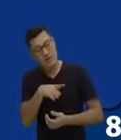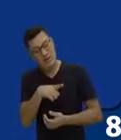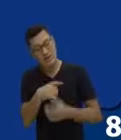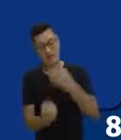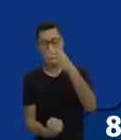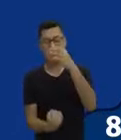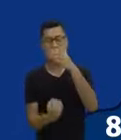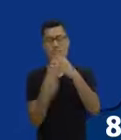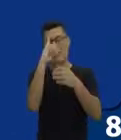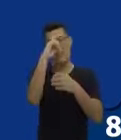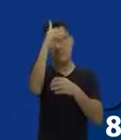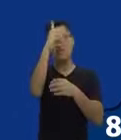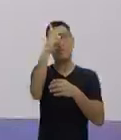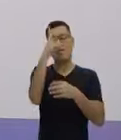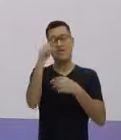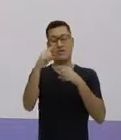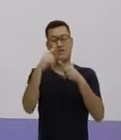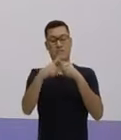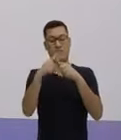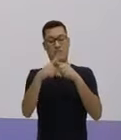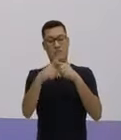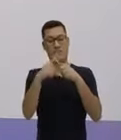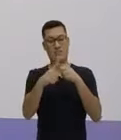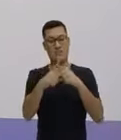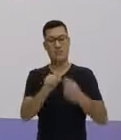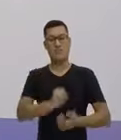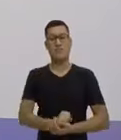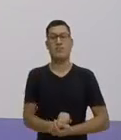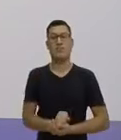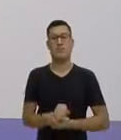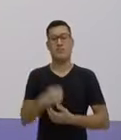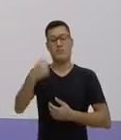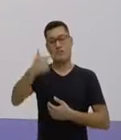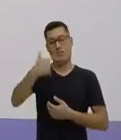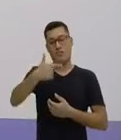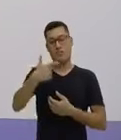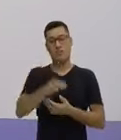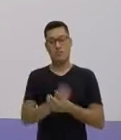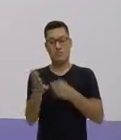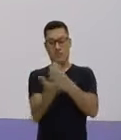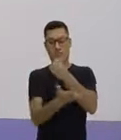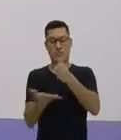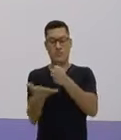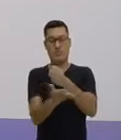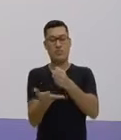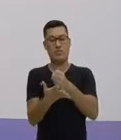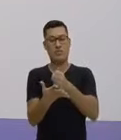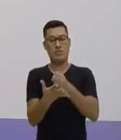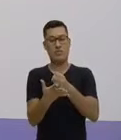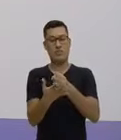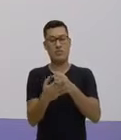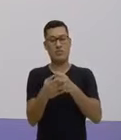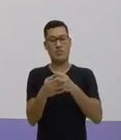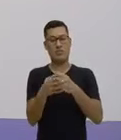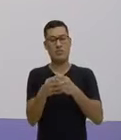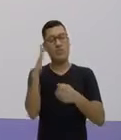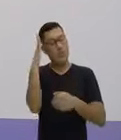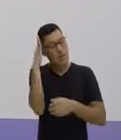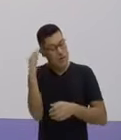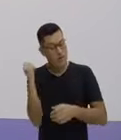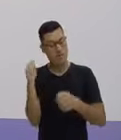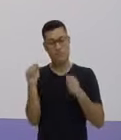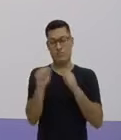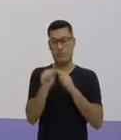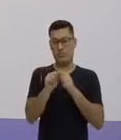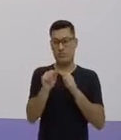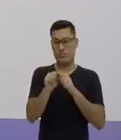você viu lá a base binária, né, Hugo? Correto, essa a base binária. Base binária lá, você vai ver. Essa questão, por exemplo, se você soubesse, você vê toda a